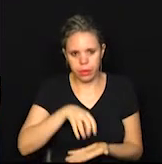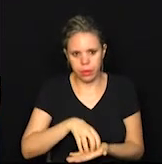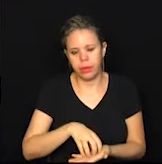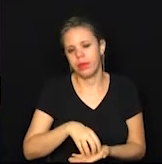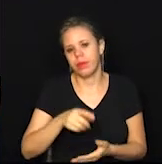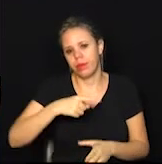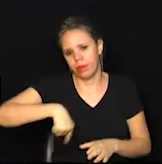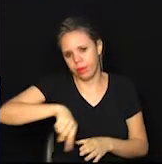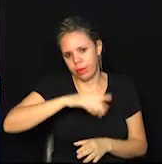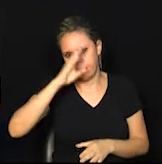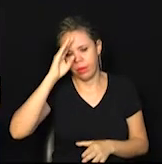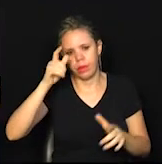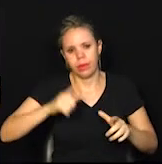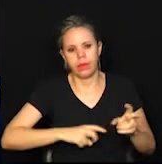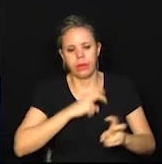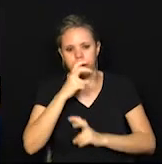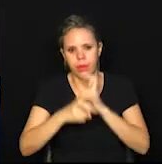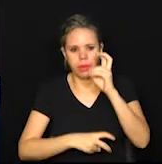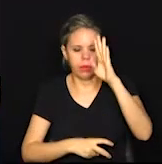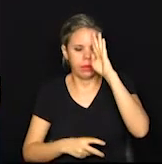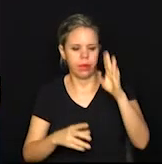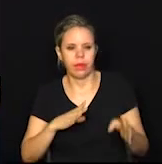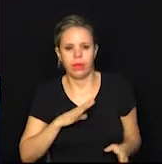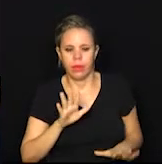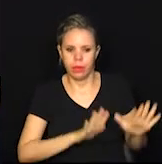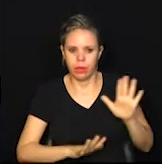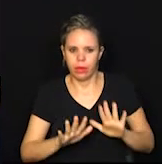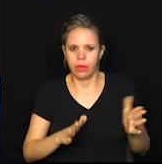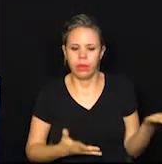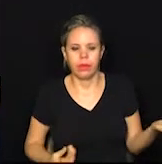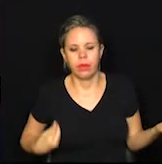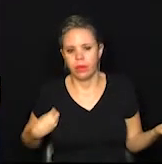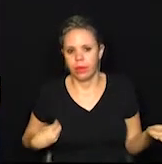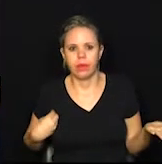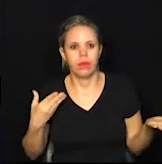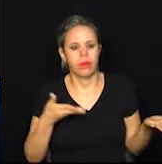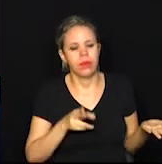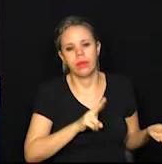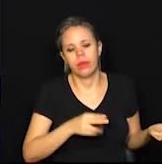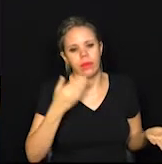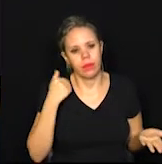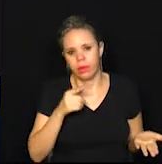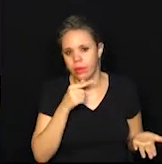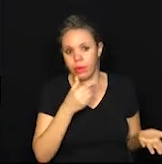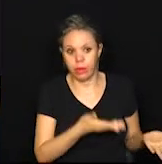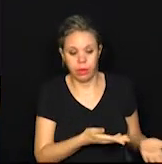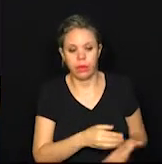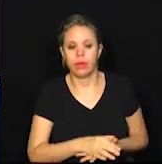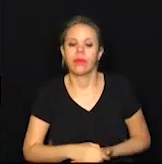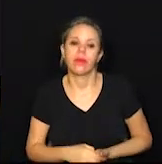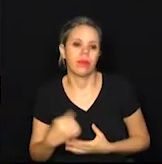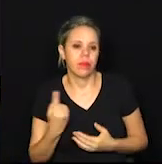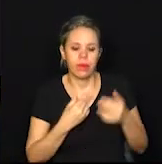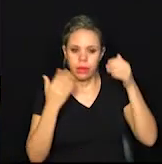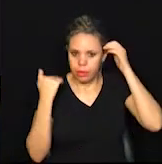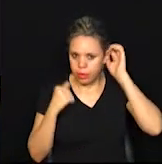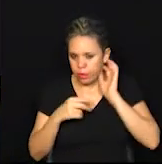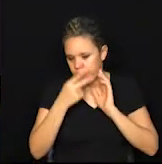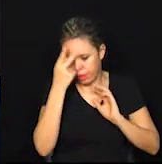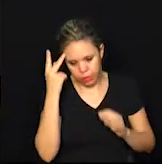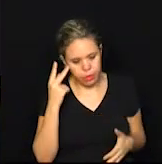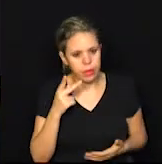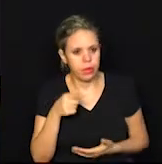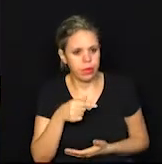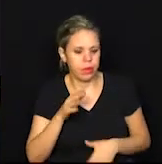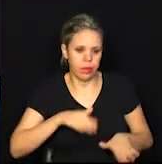num principal parque da cidade. Então, a gente tem que tomar cuidado quem está utilizando essa água. Não sabemos se a pessoa